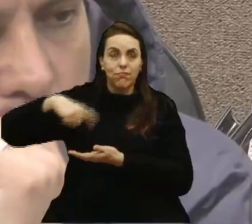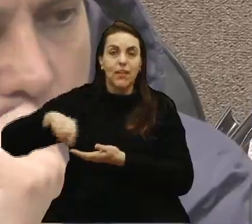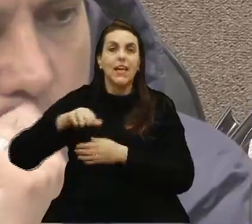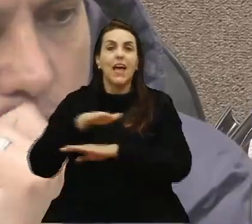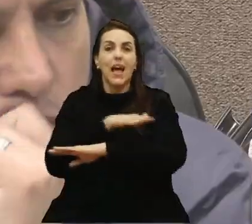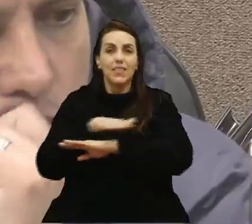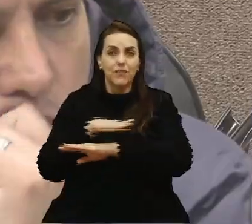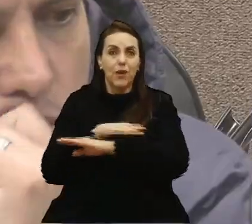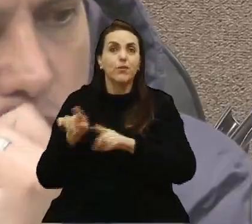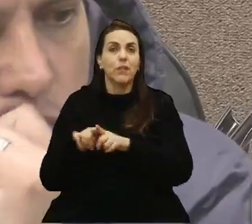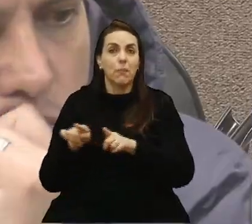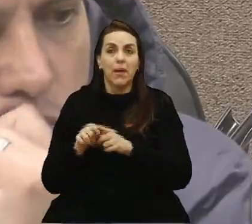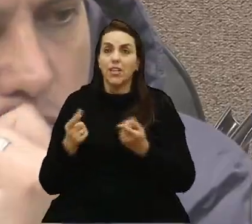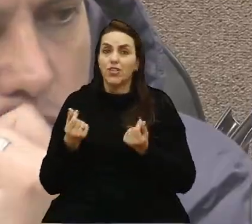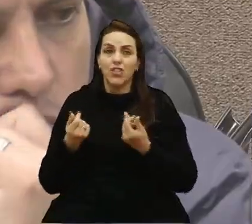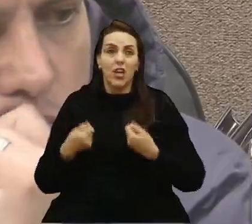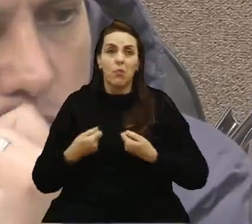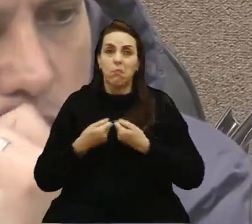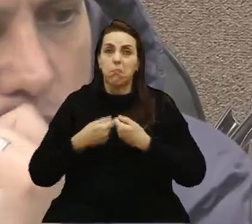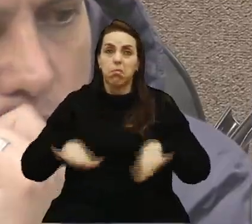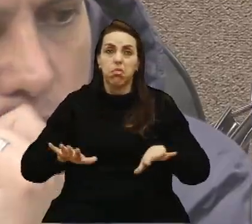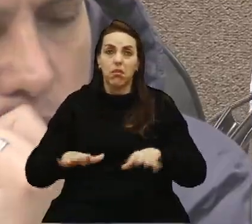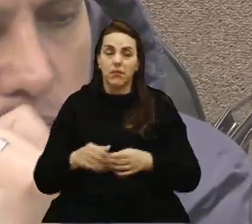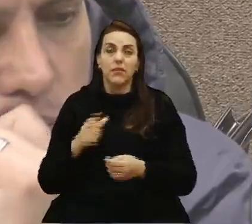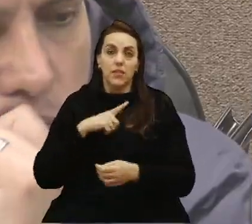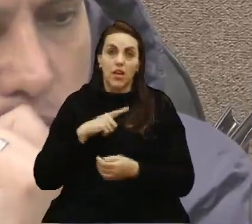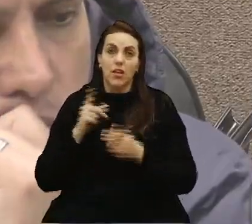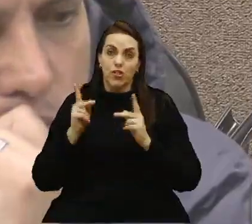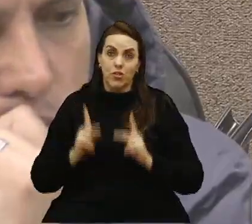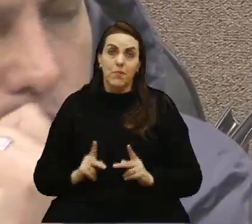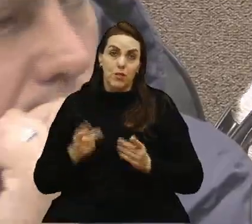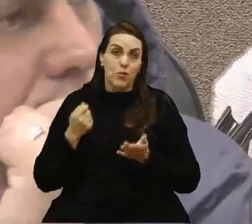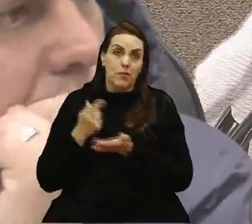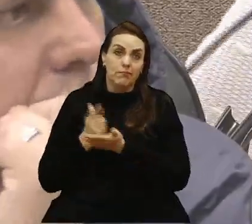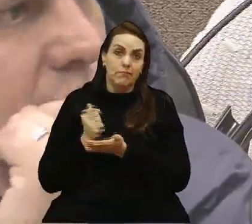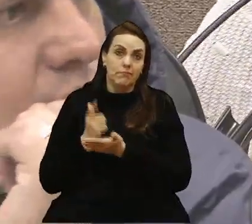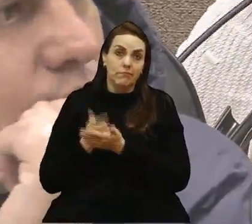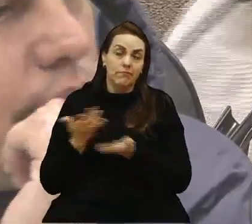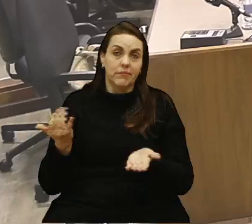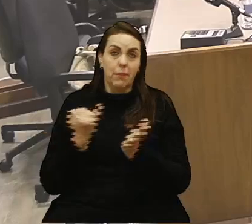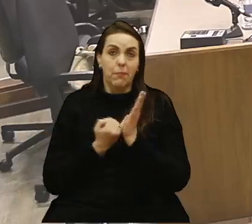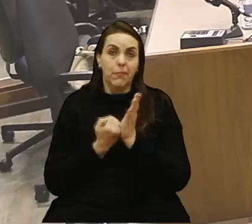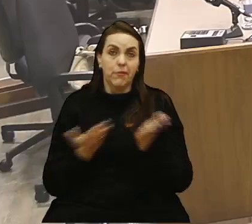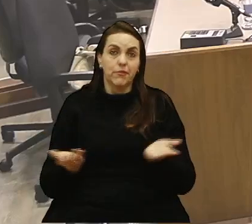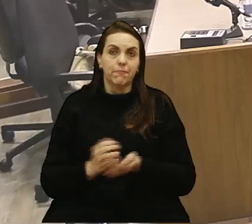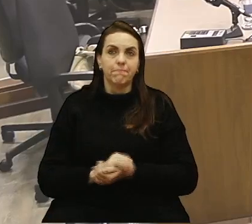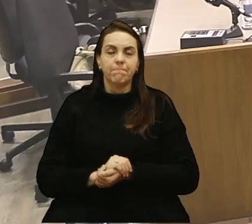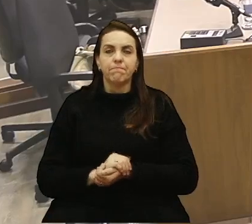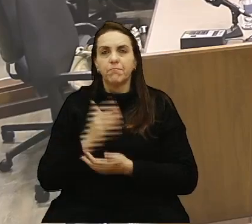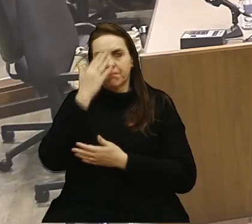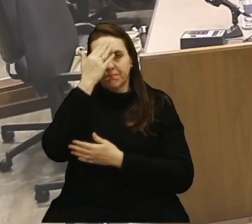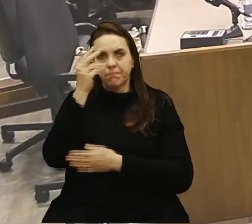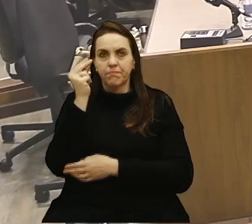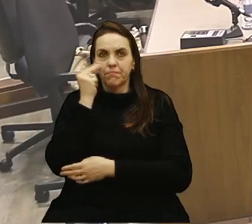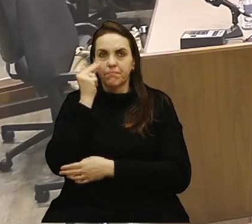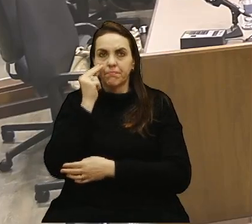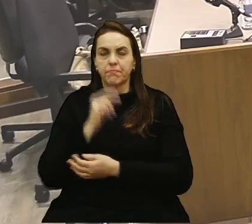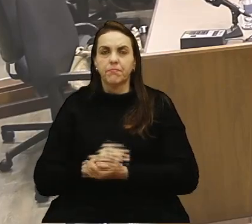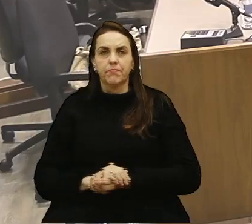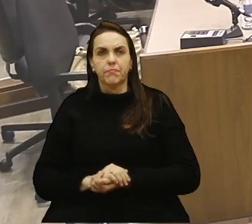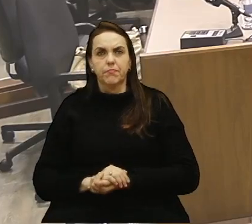asfalto. Então, isso é dinheiro também colocado fora e é o dinheiro do contribuinte. De imediato. Obrigado, vereador Libardi. Só